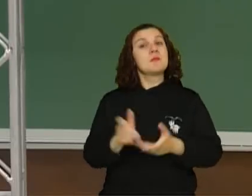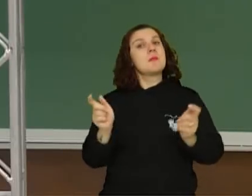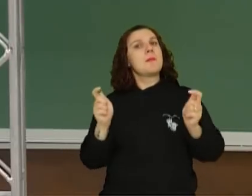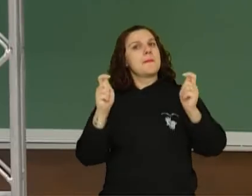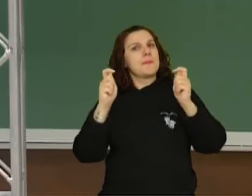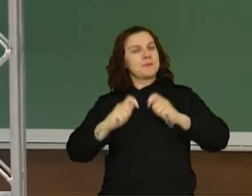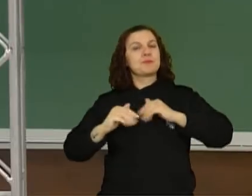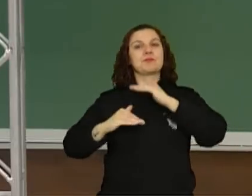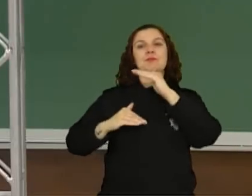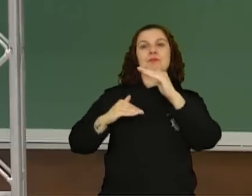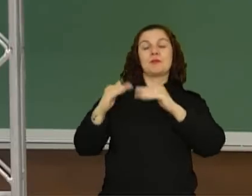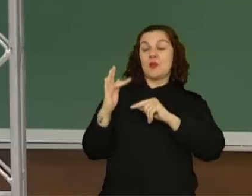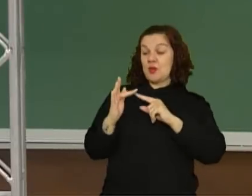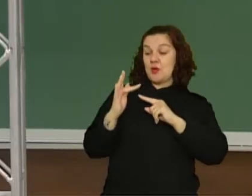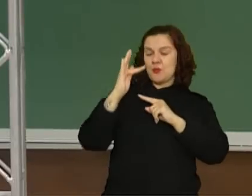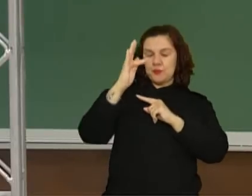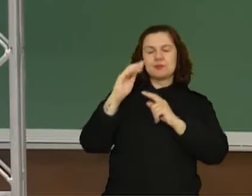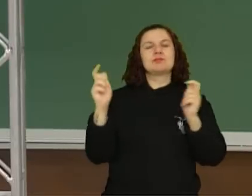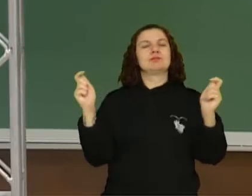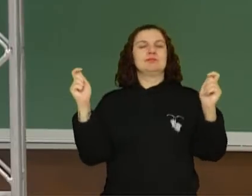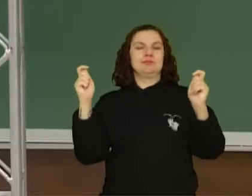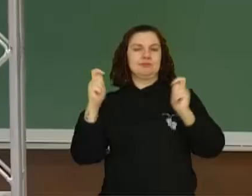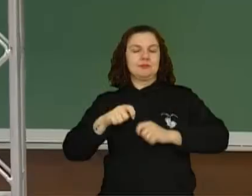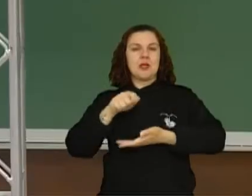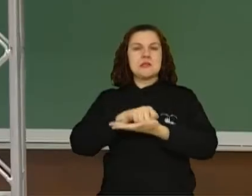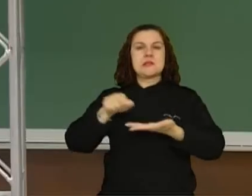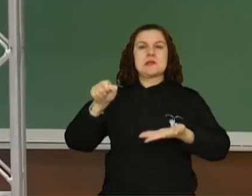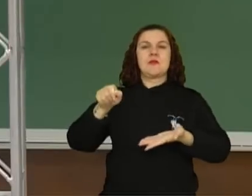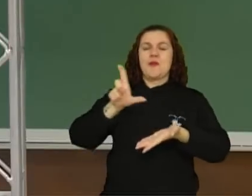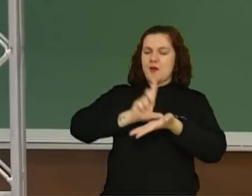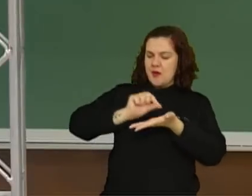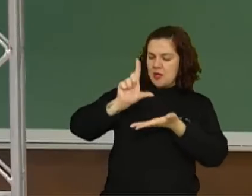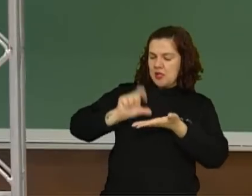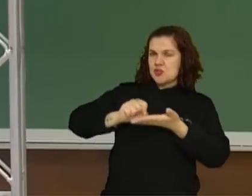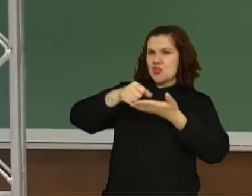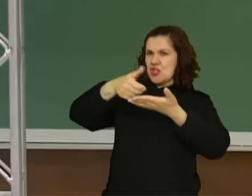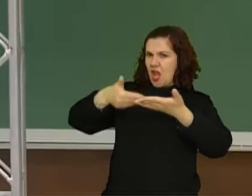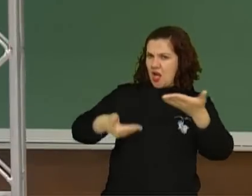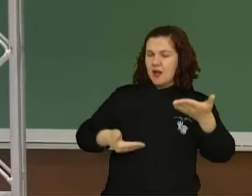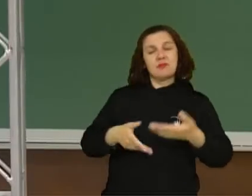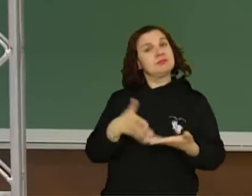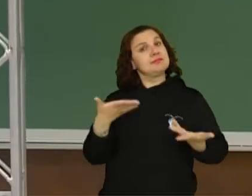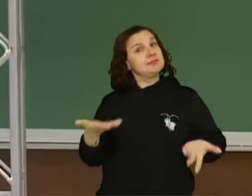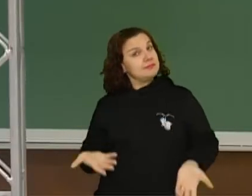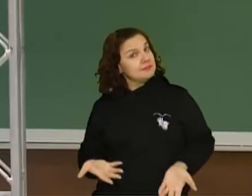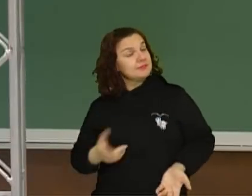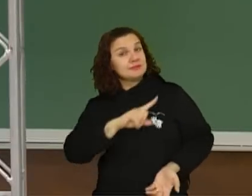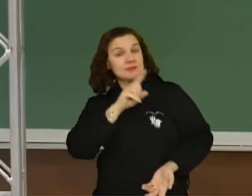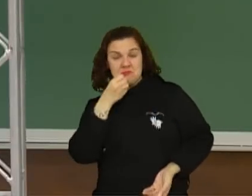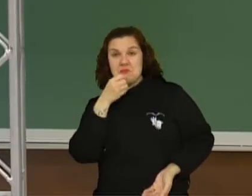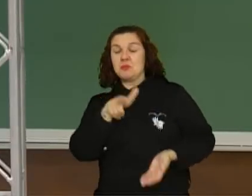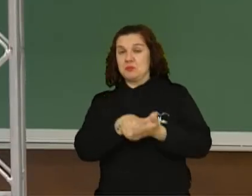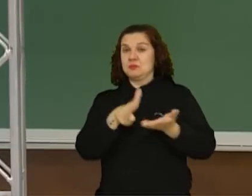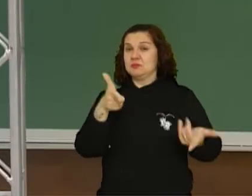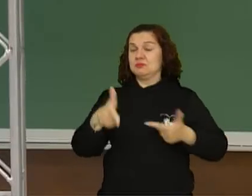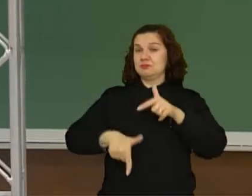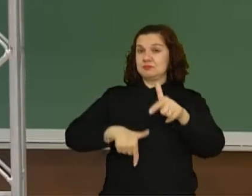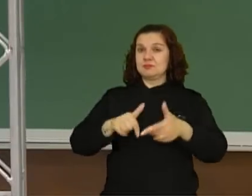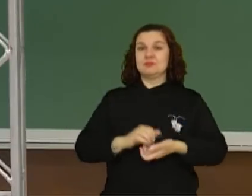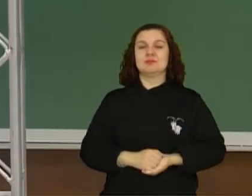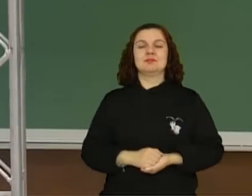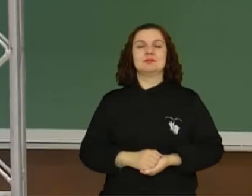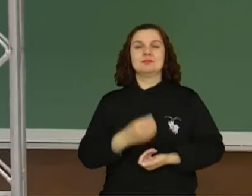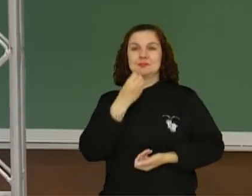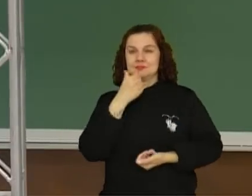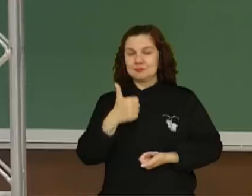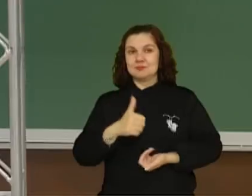possam, né, futuramente escrever muito, artigos e mais artigos. E, quem sabe, trabalhar aí num bom jornal, não é verdade?